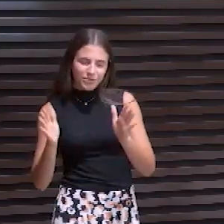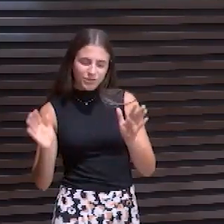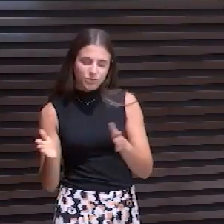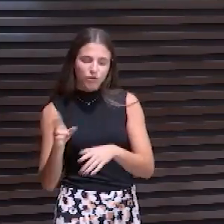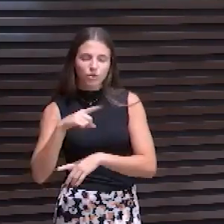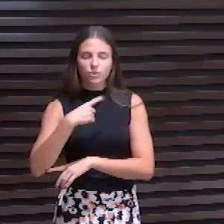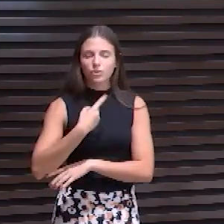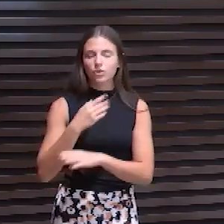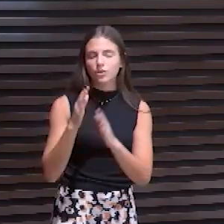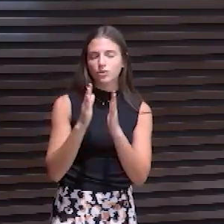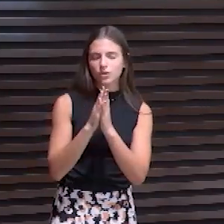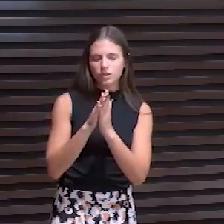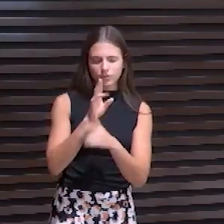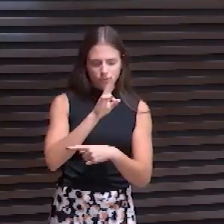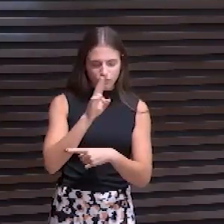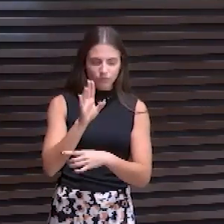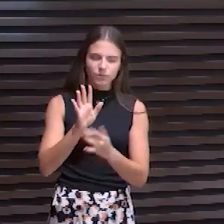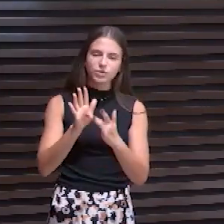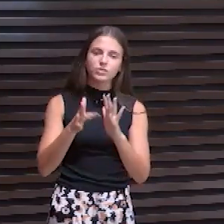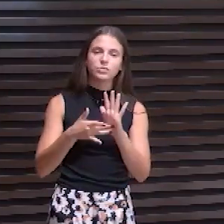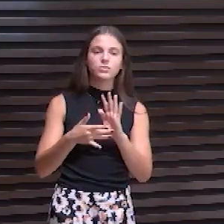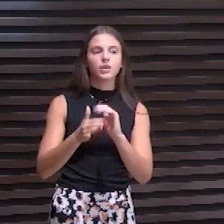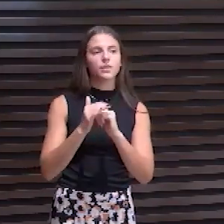de Jesus. Amém.